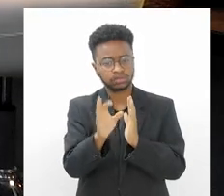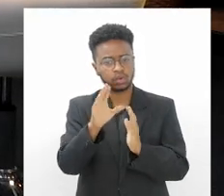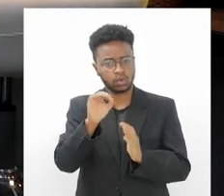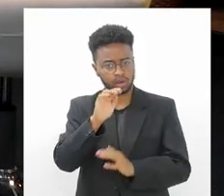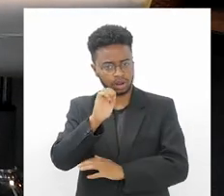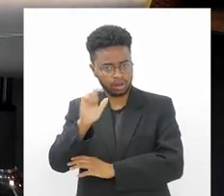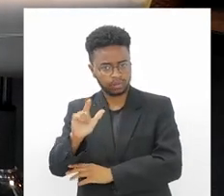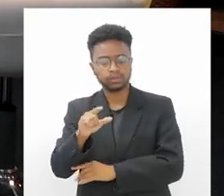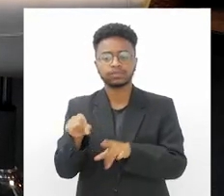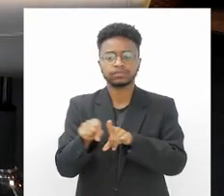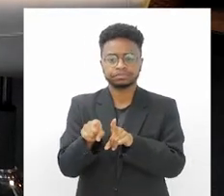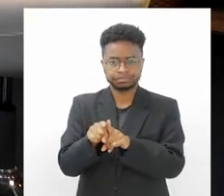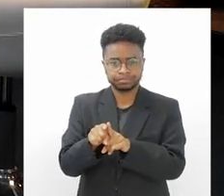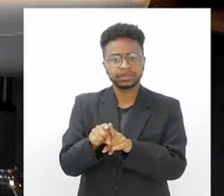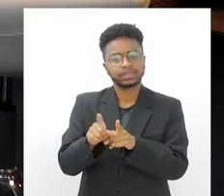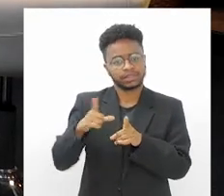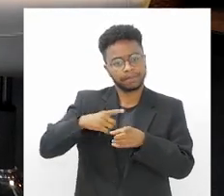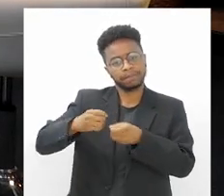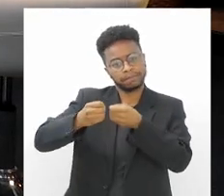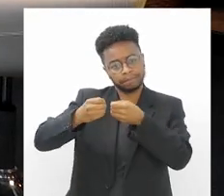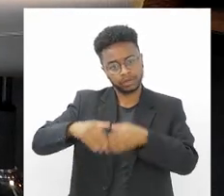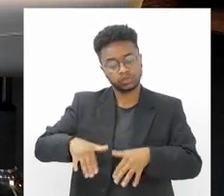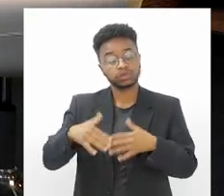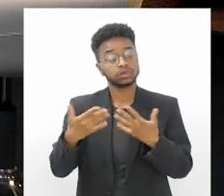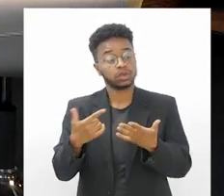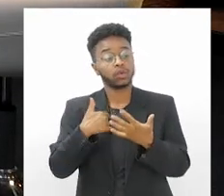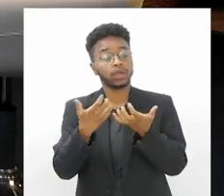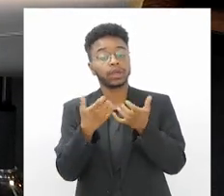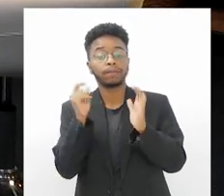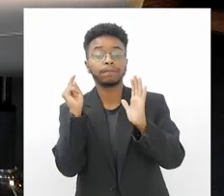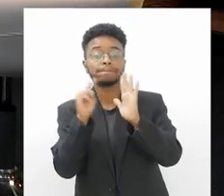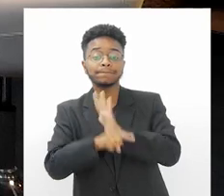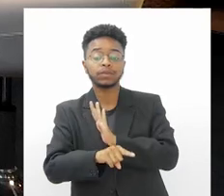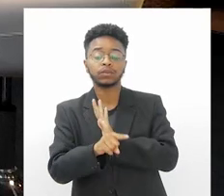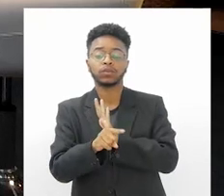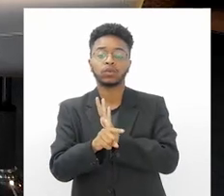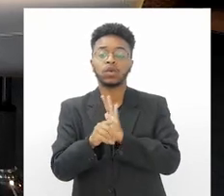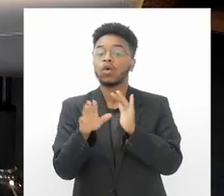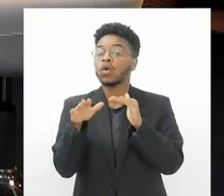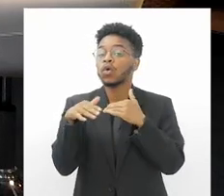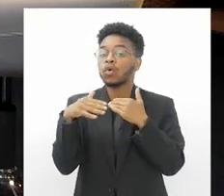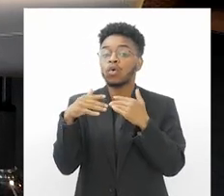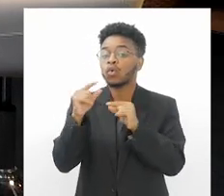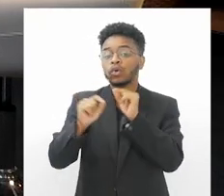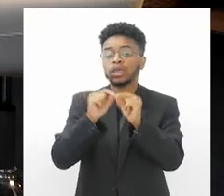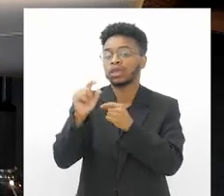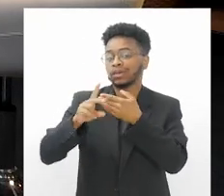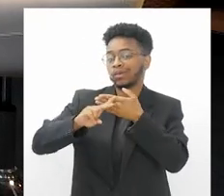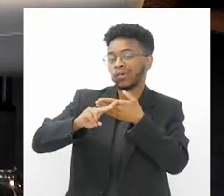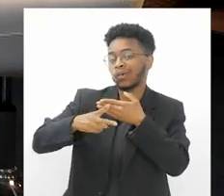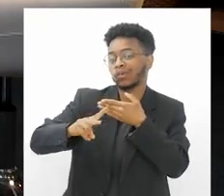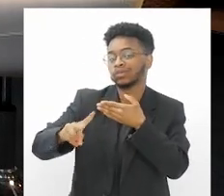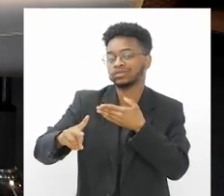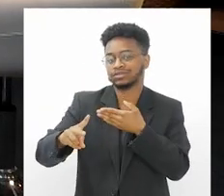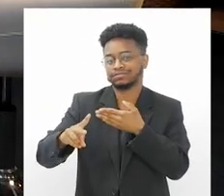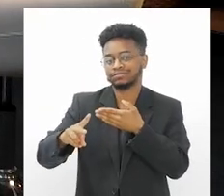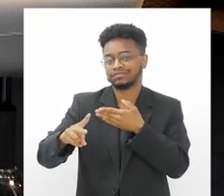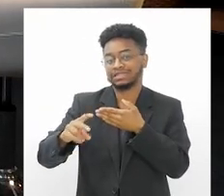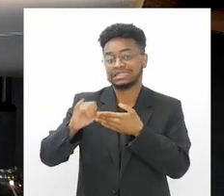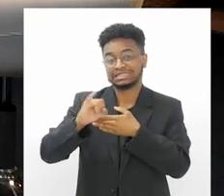Os corais. Que serão bastante impactados. Exatamente. Aí eu quero perguntar para o senhor, quais são essas consequências